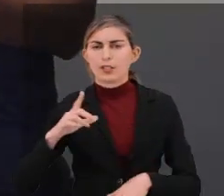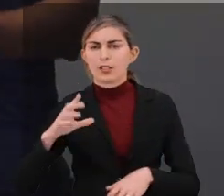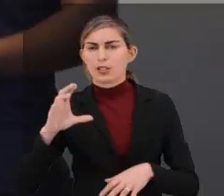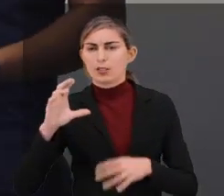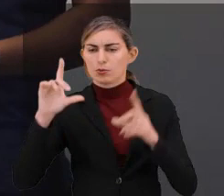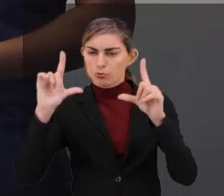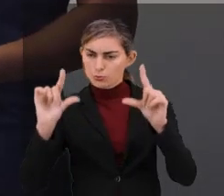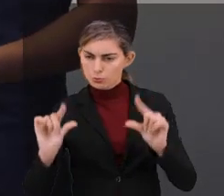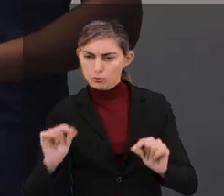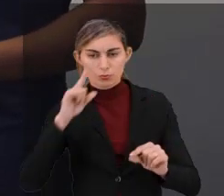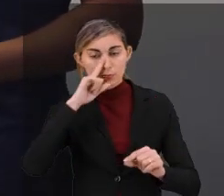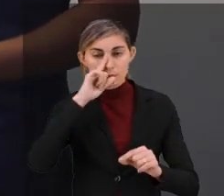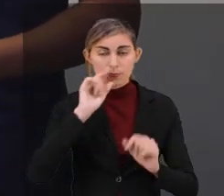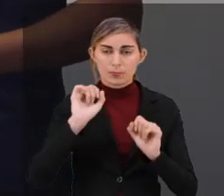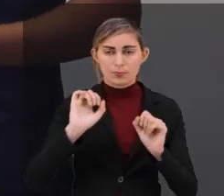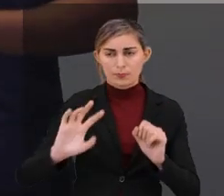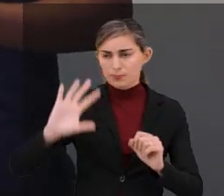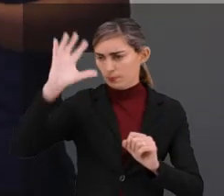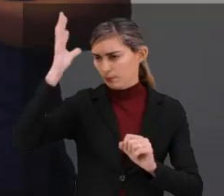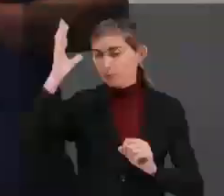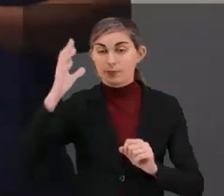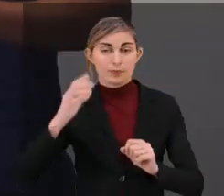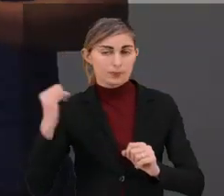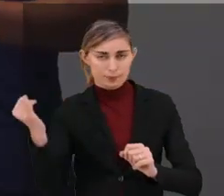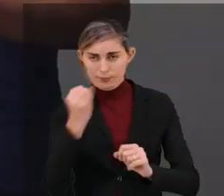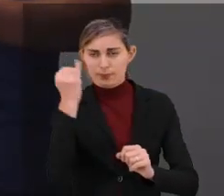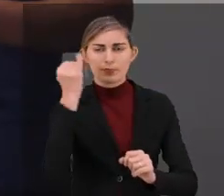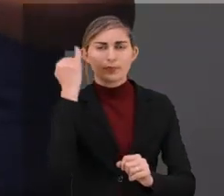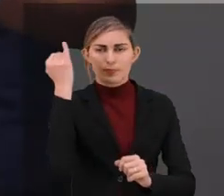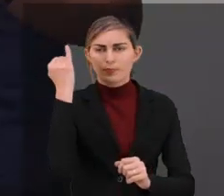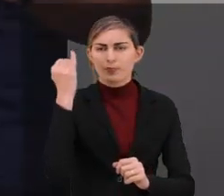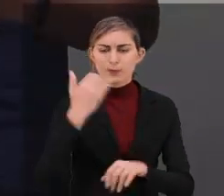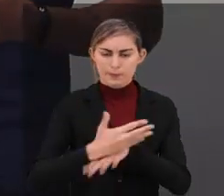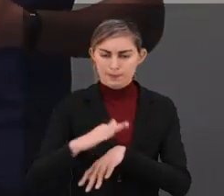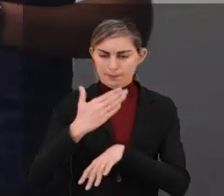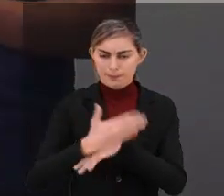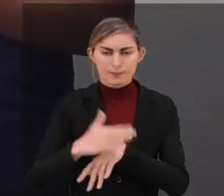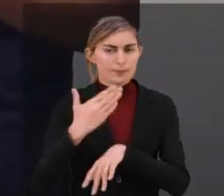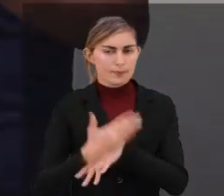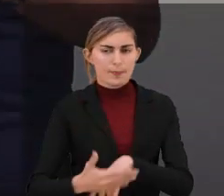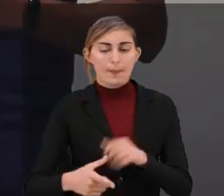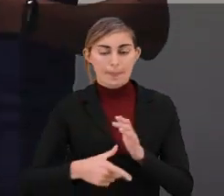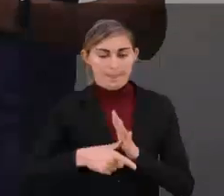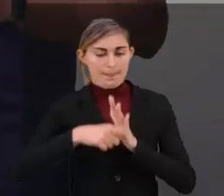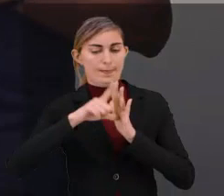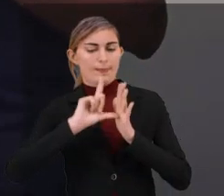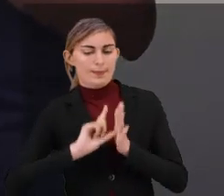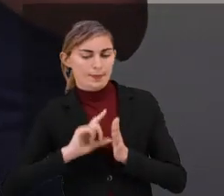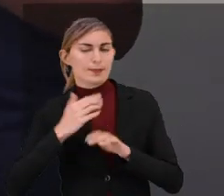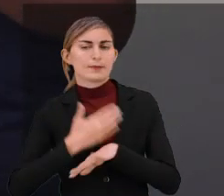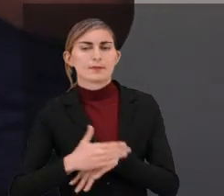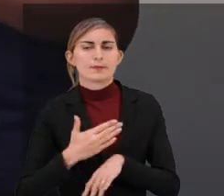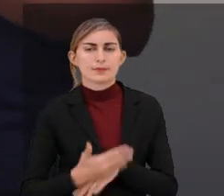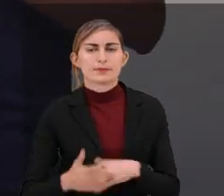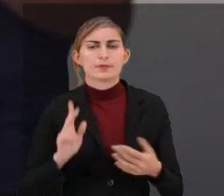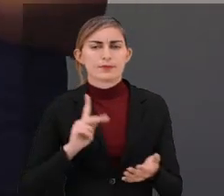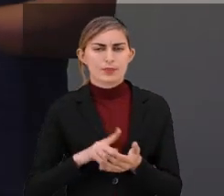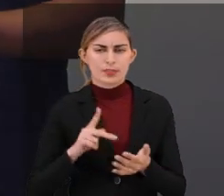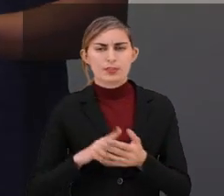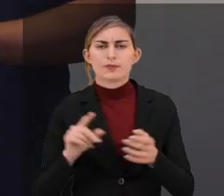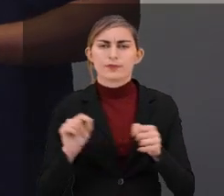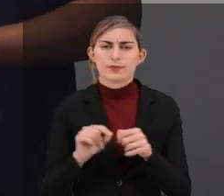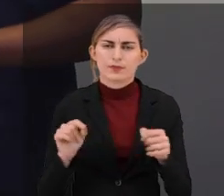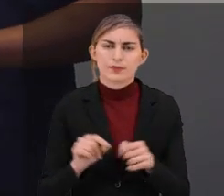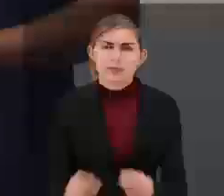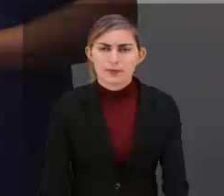de risco muito maior do que pode acontecer. Então, a grande importância é realmente treinar, antecipar e realmente